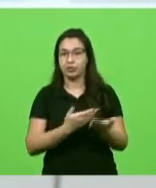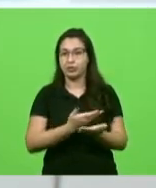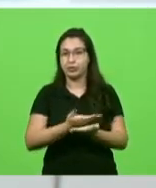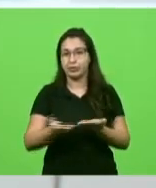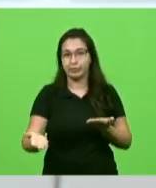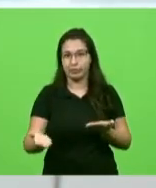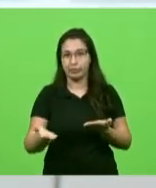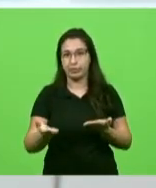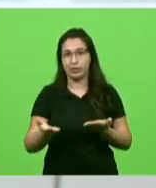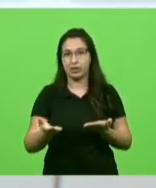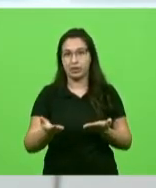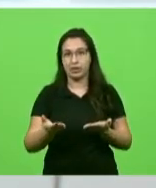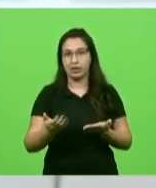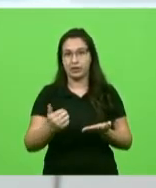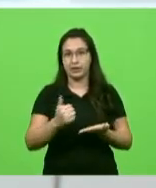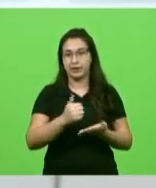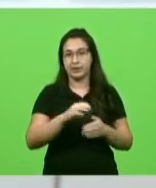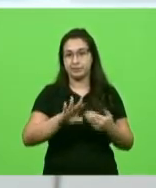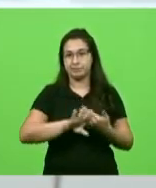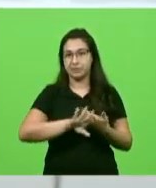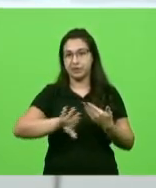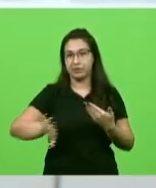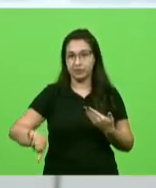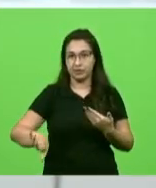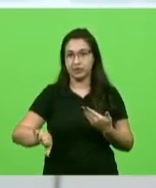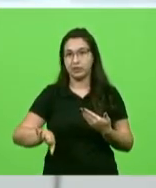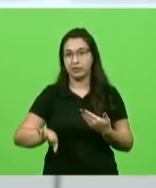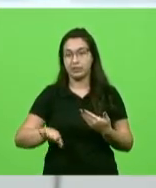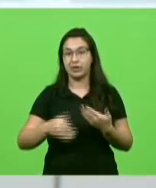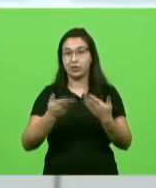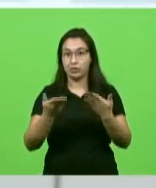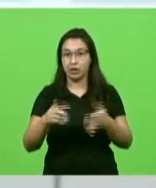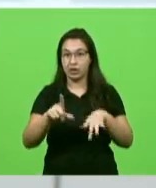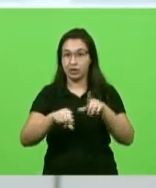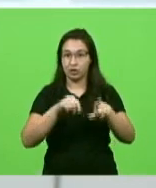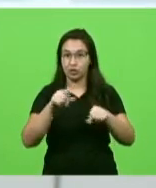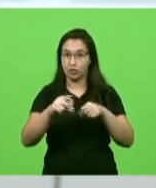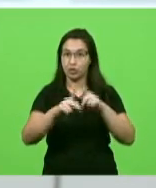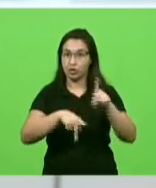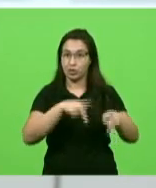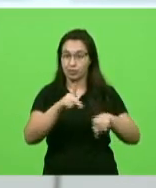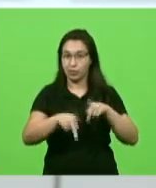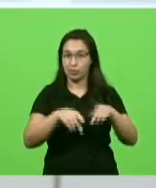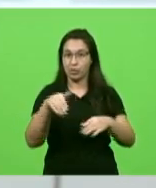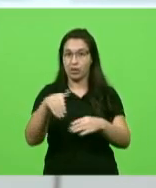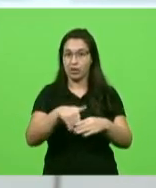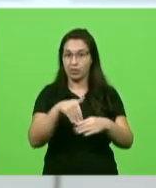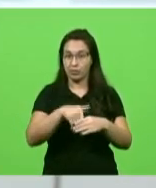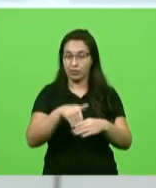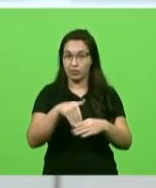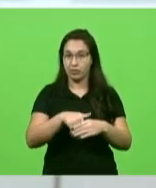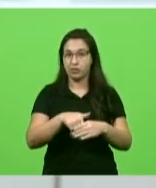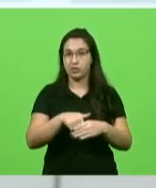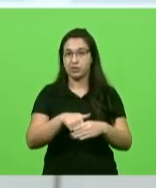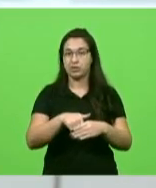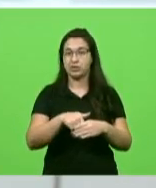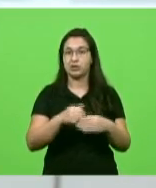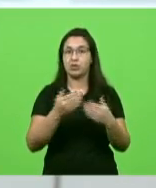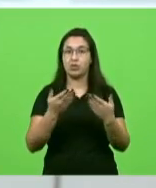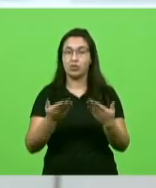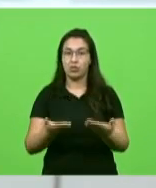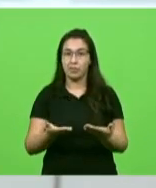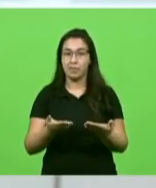cargo do agente político eleito democraticamente e eventual pena acessória de inabilitação